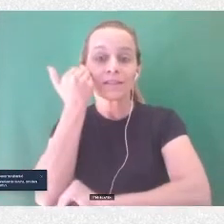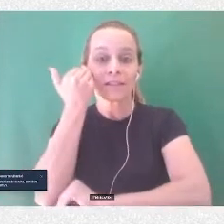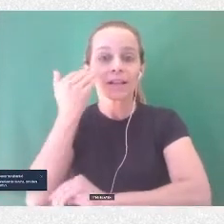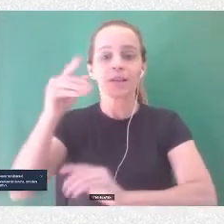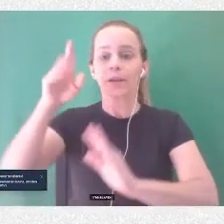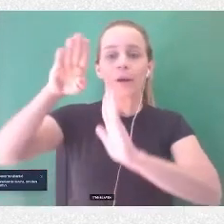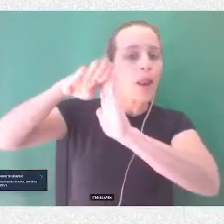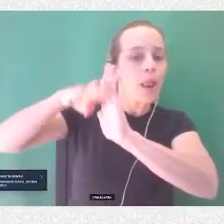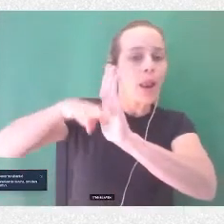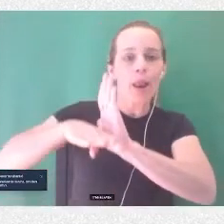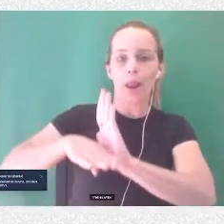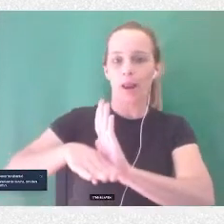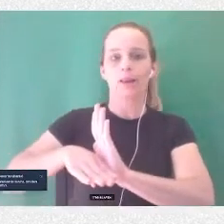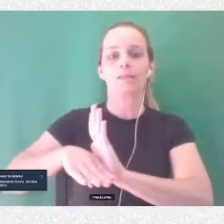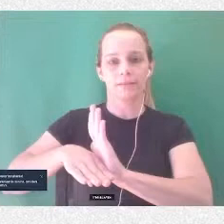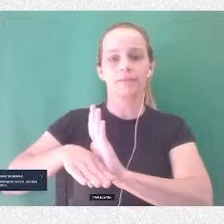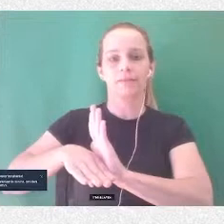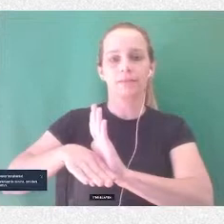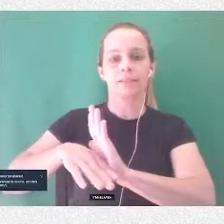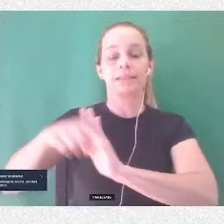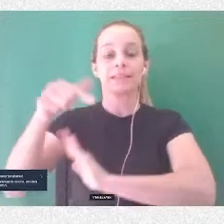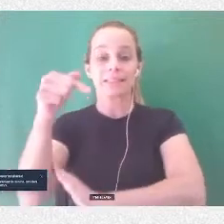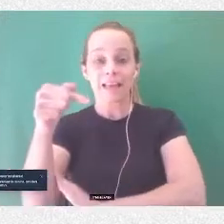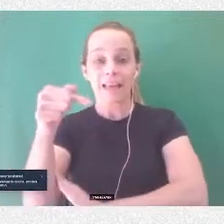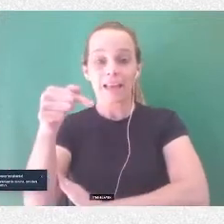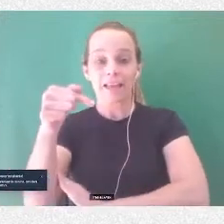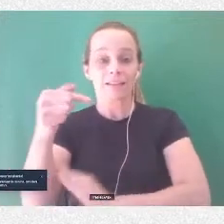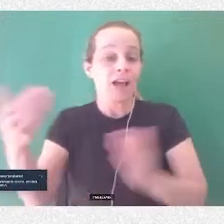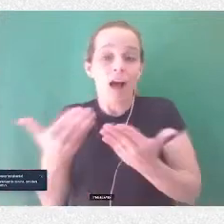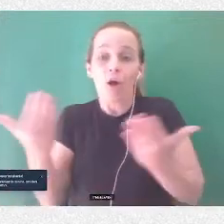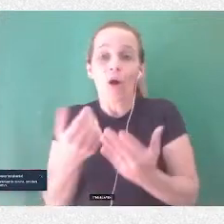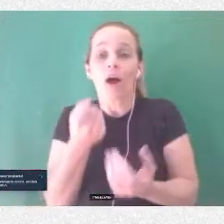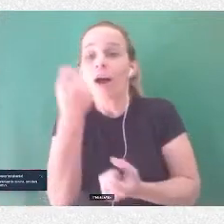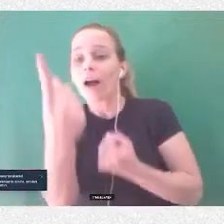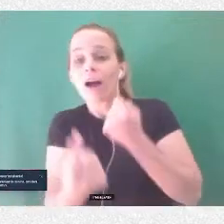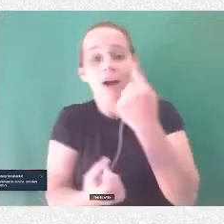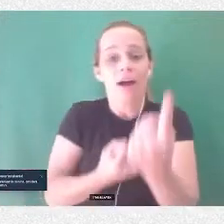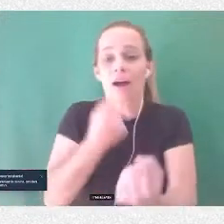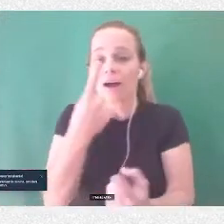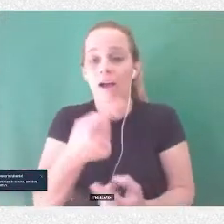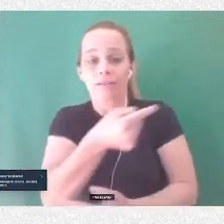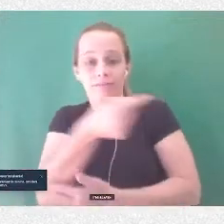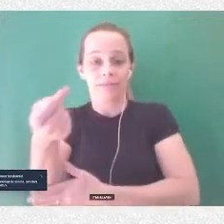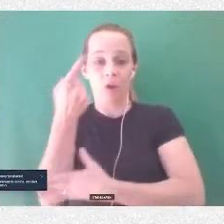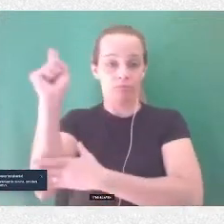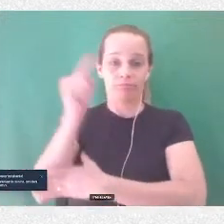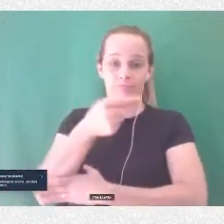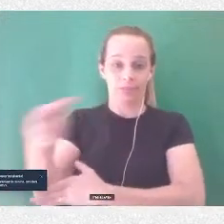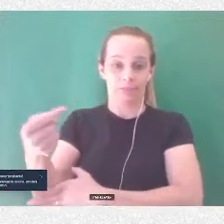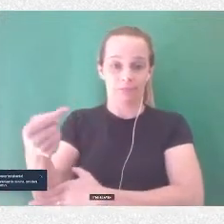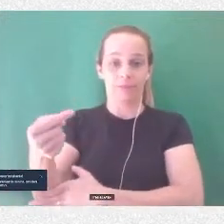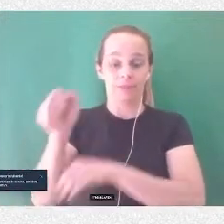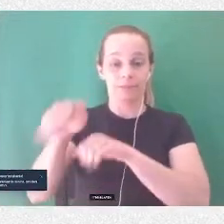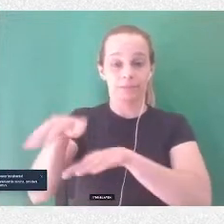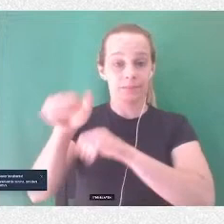nossos adolescentes para 7 casos na penúltima semana epidemiológica agora de setembro, que é considerado para nós um